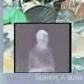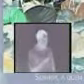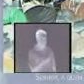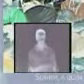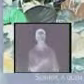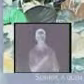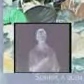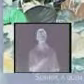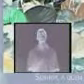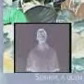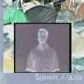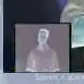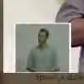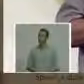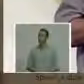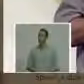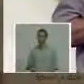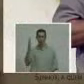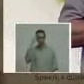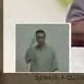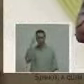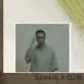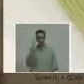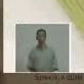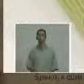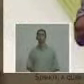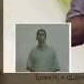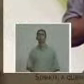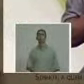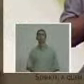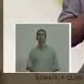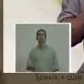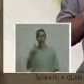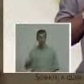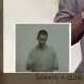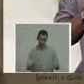Quer dizer, está passando a alma diante de Deus. É isso que eu estou tentando ensinar para você.